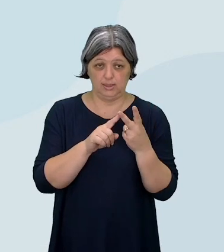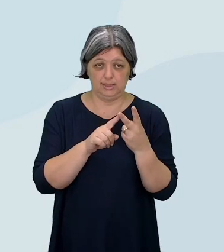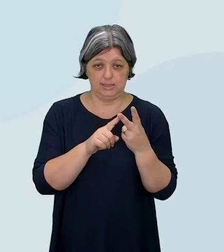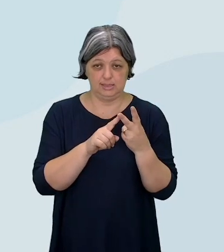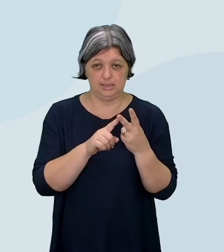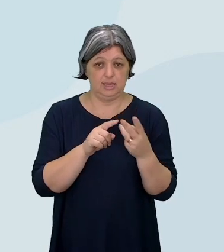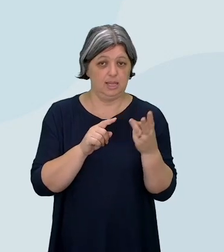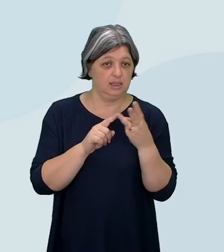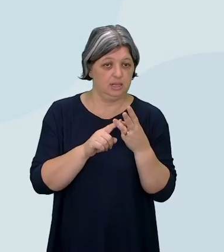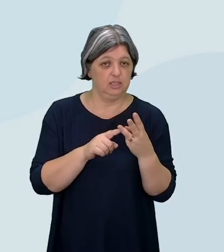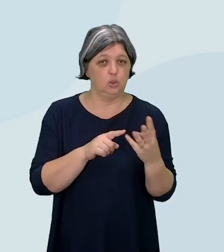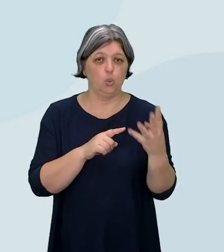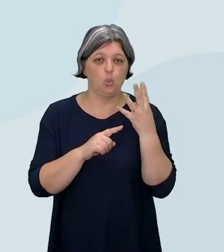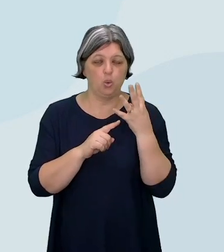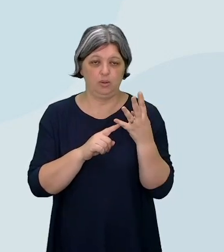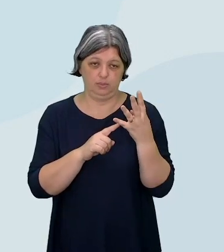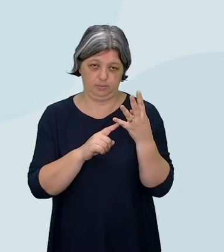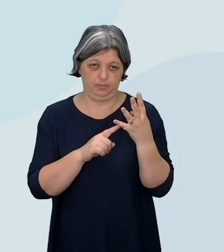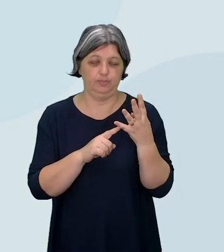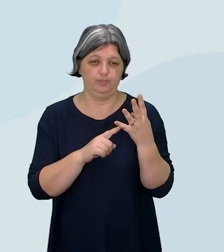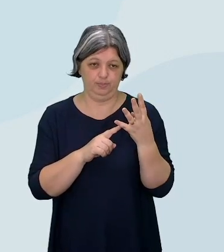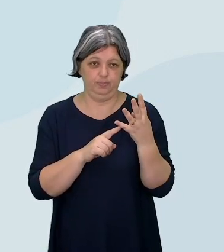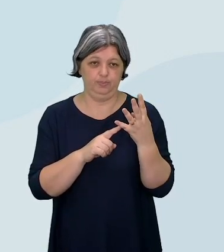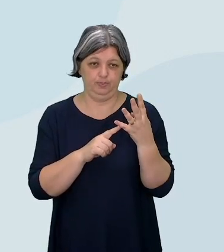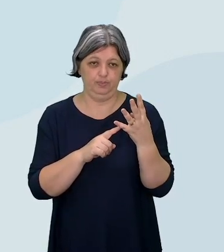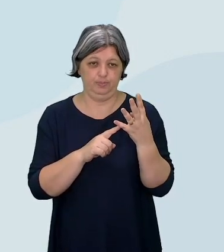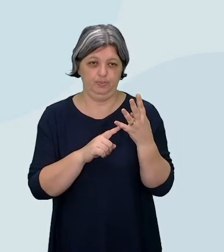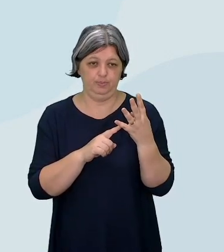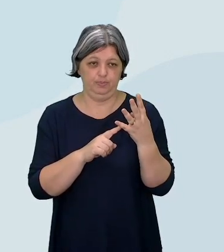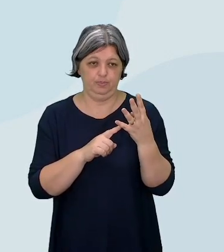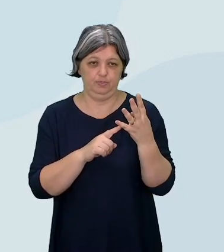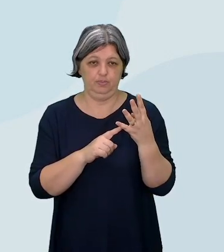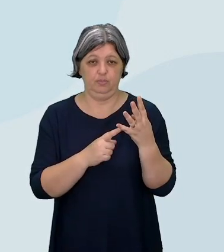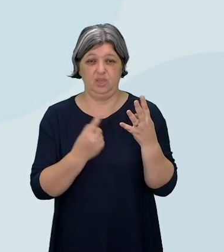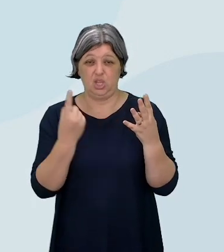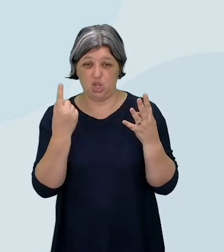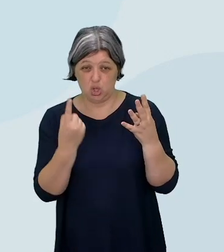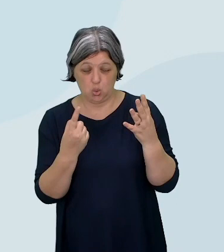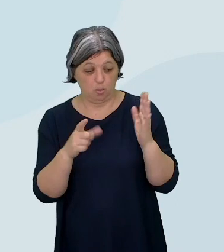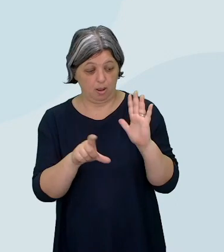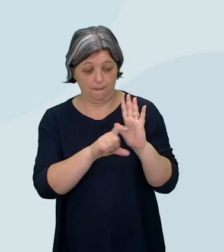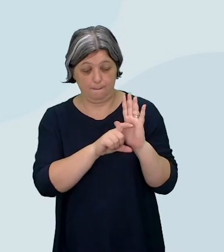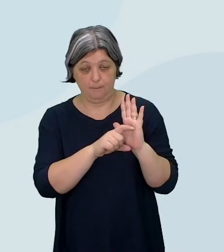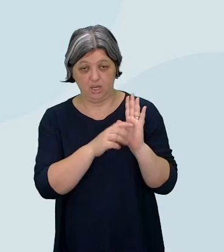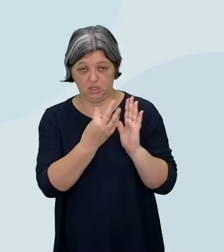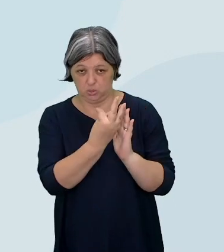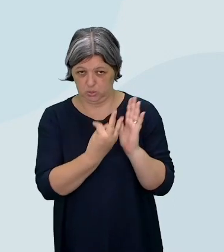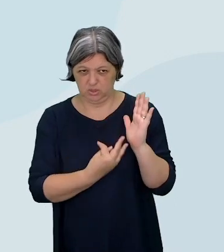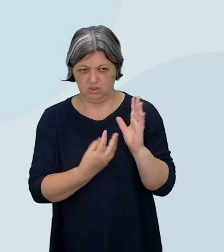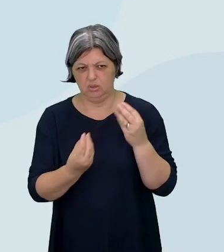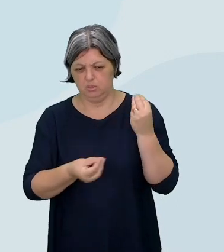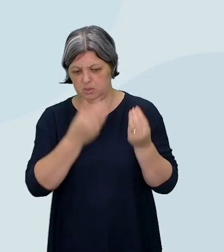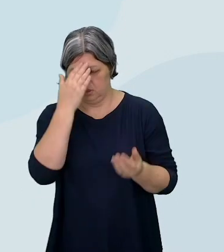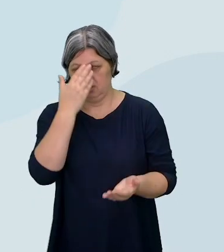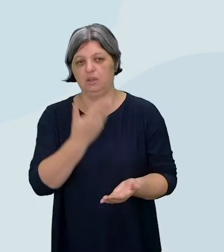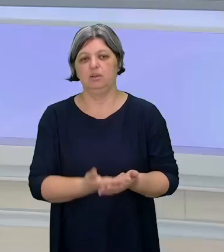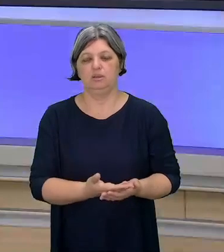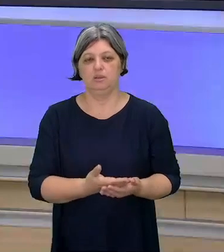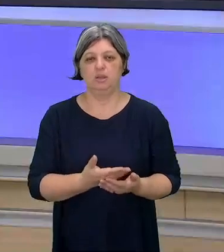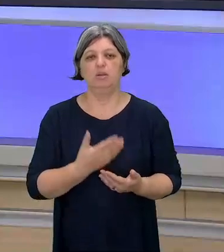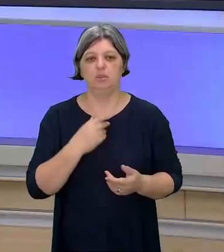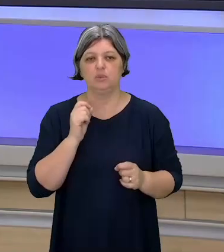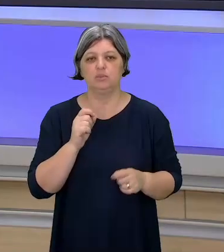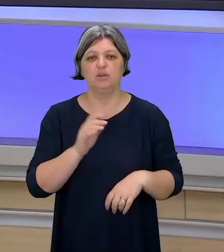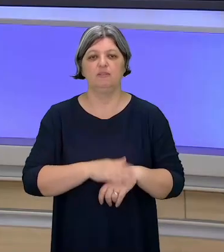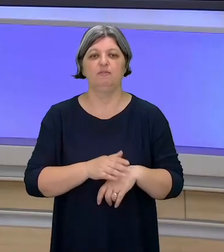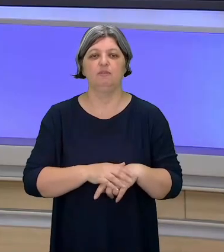2, 3, 4. E uma parte do texto. E aí, para você confiar ainda mais em mim, sabe o que eu